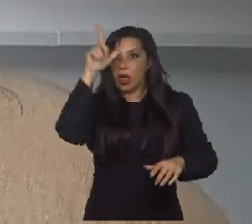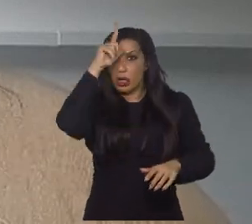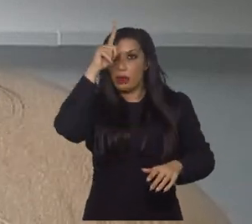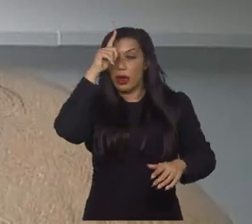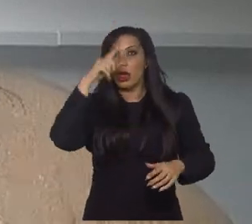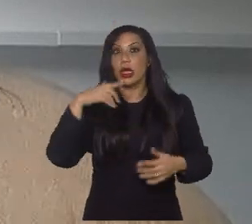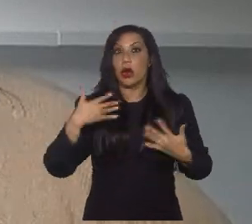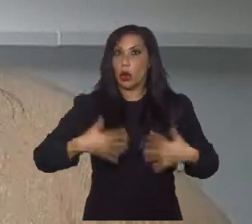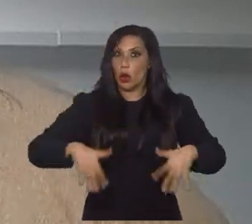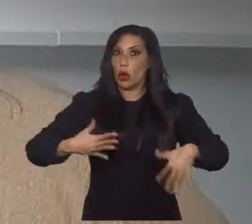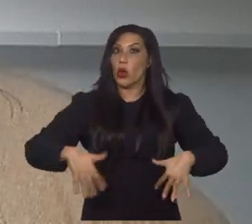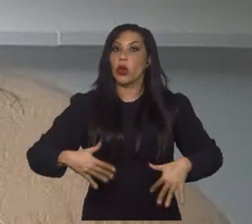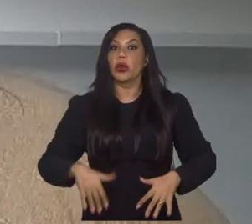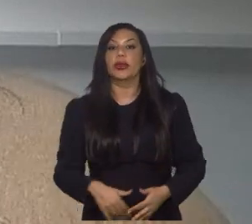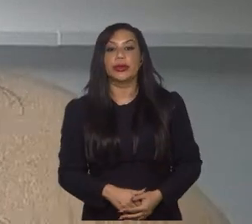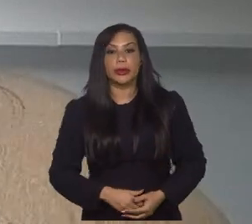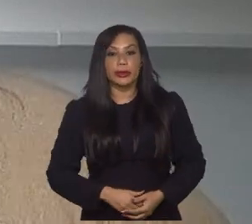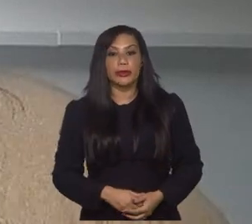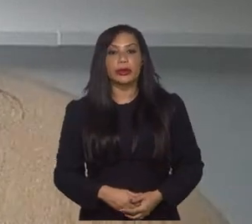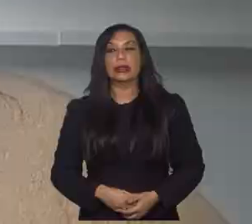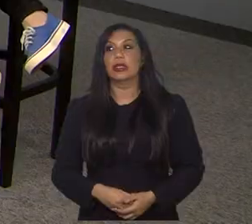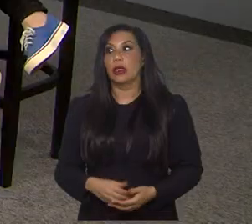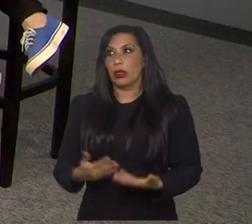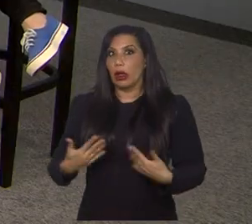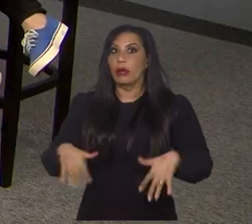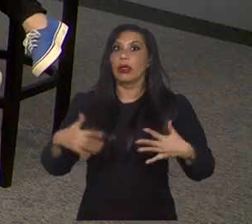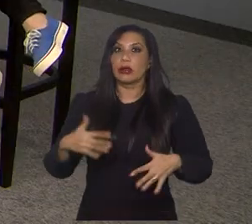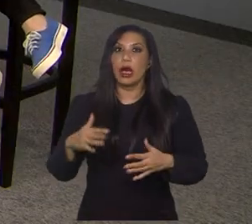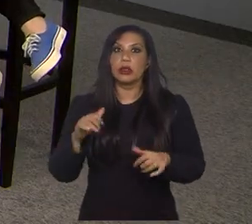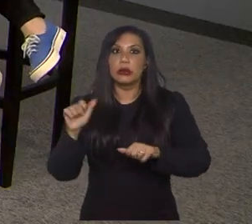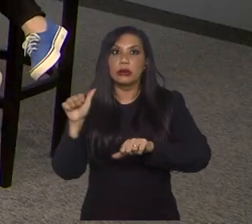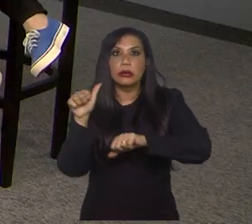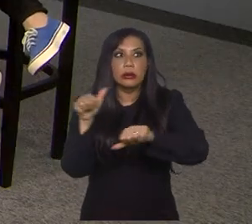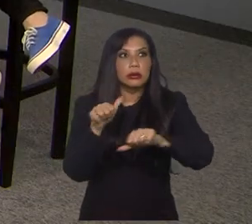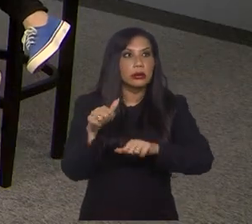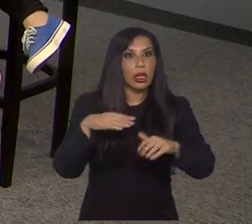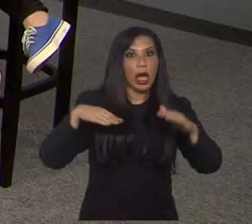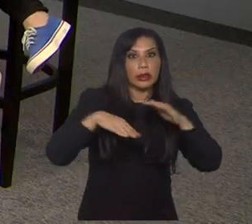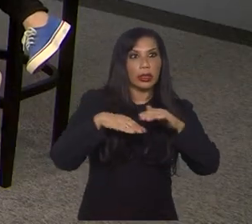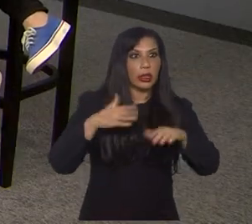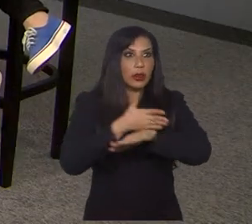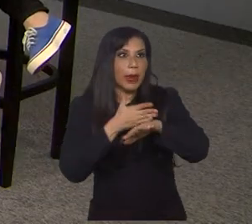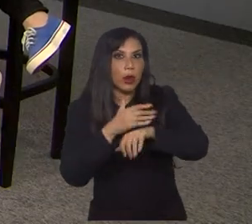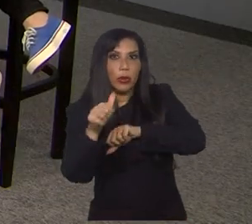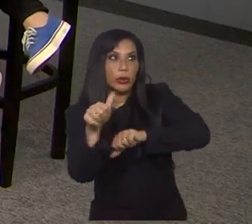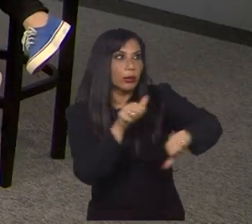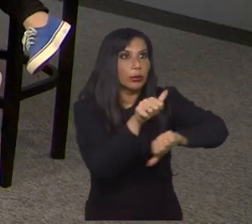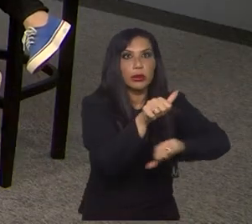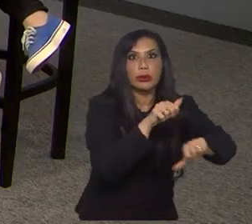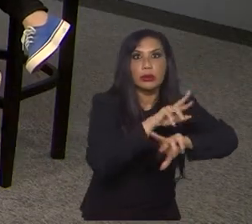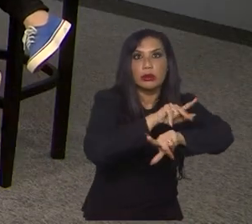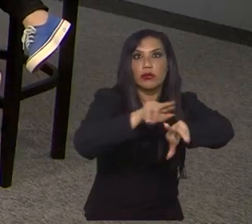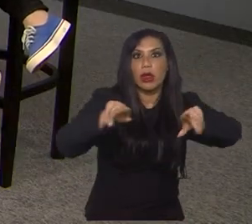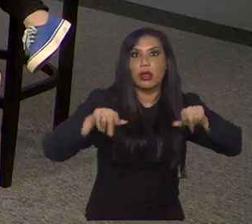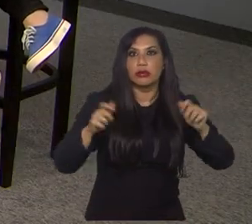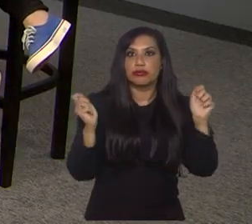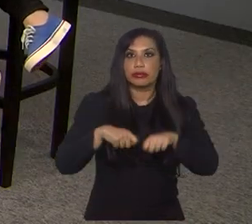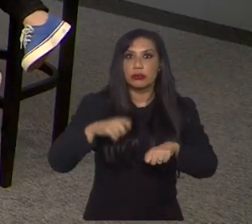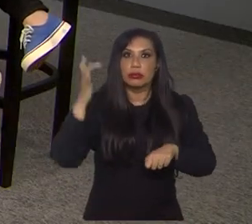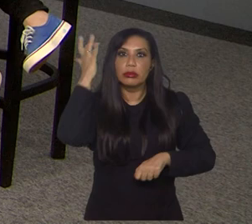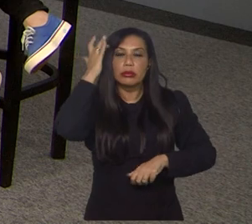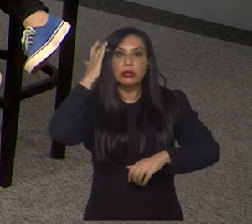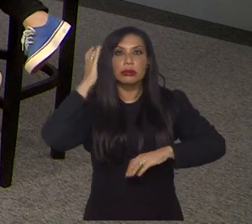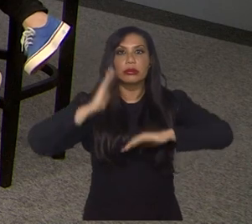muito perigosa. Dá medo mesmo, pô, a jogadora é atacante, vai para o meio de campo e tudo mais. Mas acaba que todo